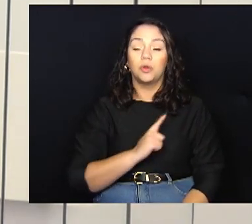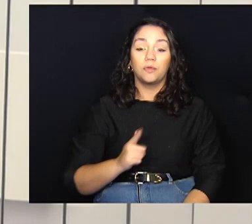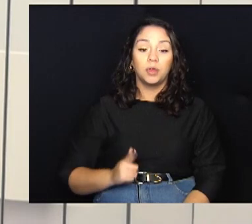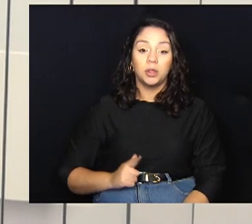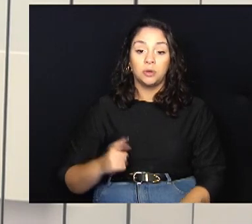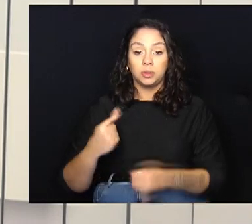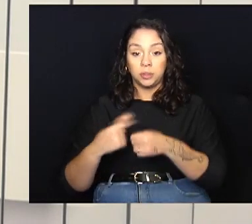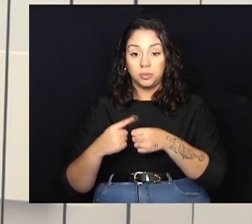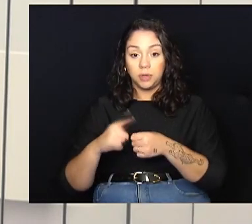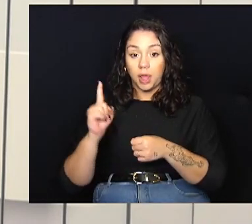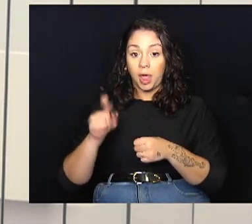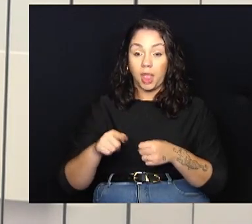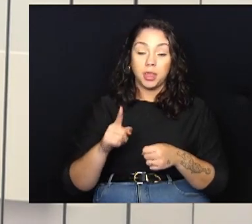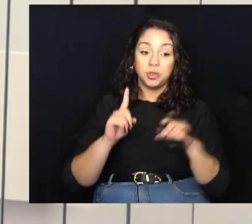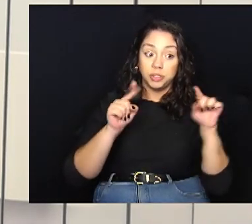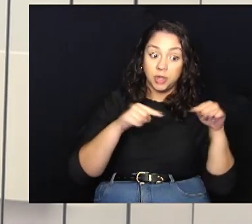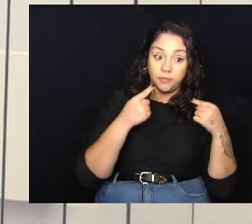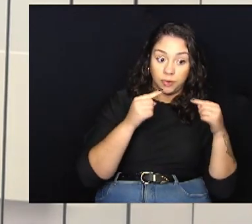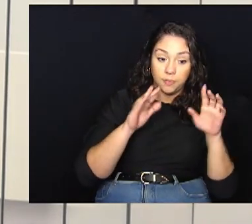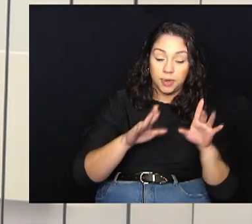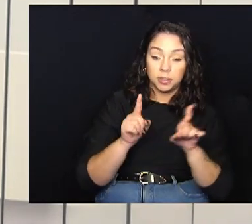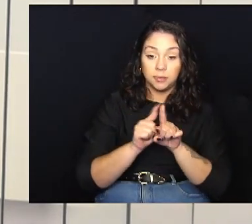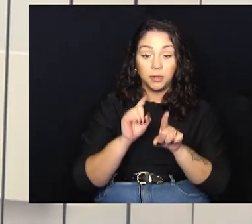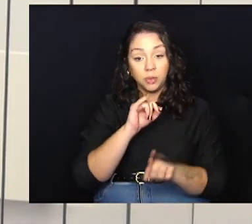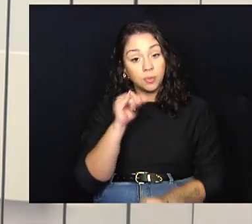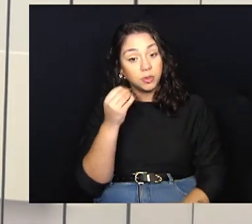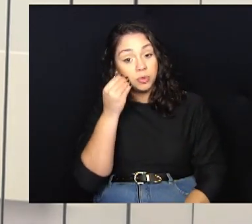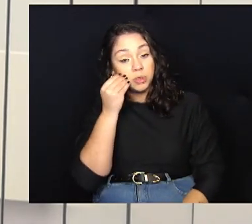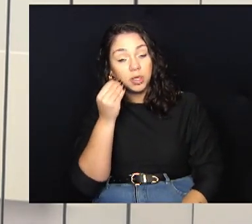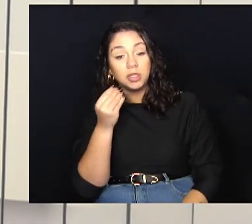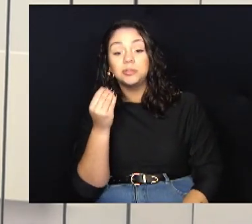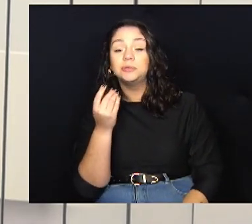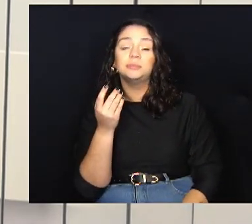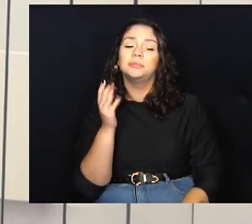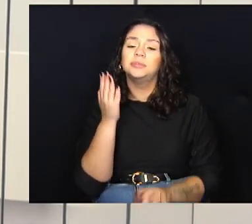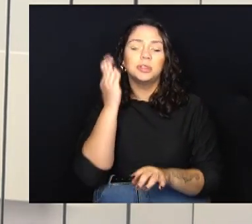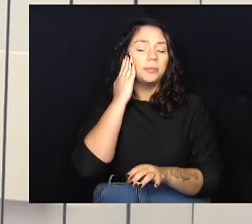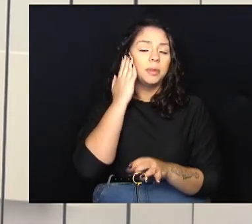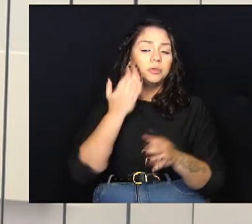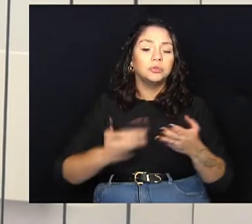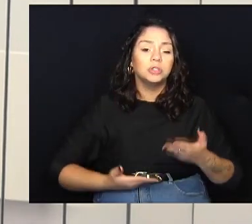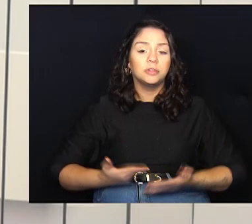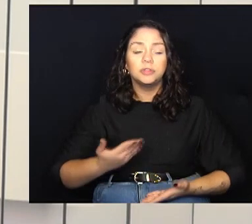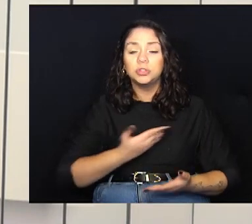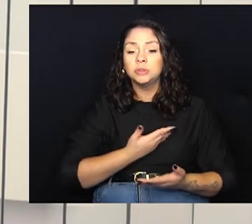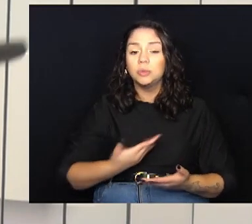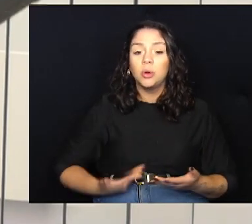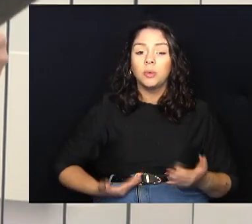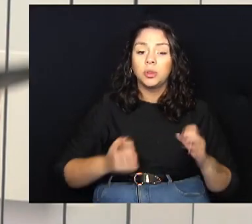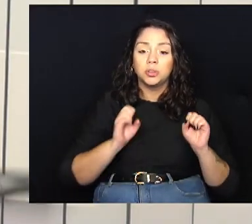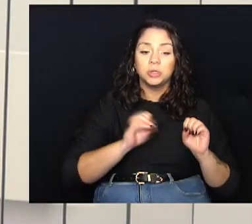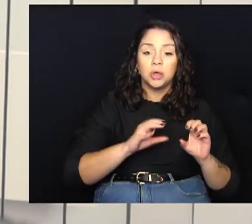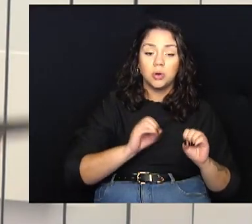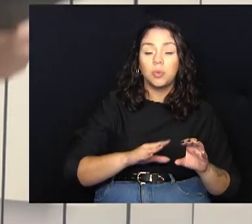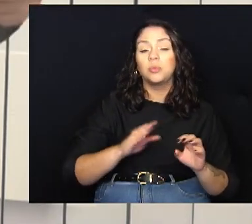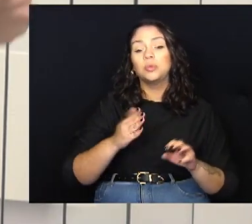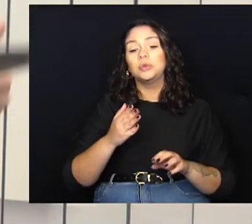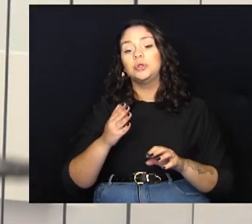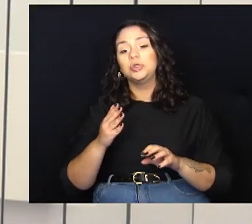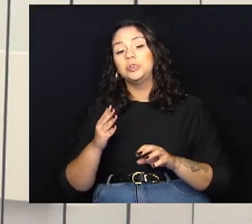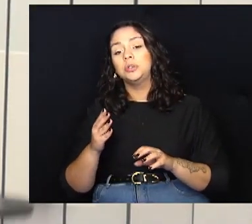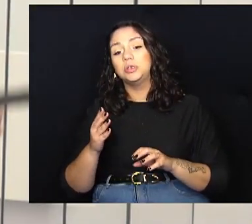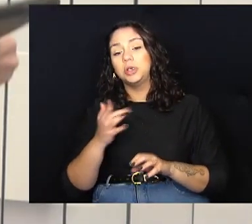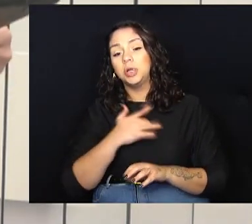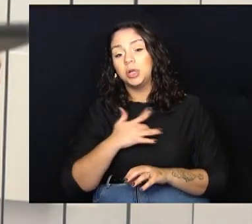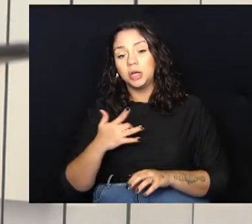Mas também como oportunidade Professor isso levando em conta serviços públicos saúde educação transporte na